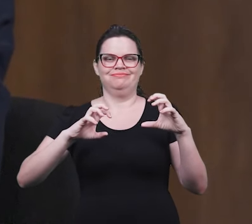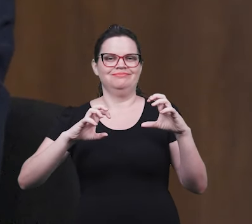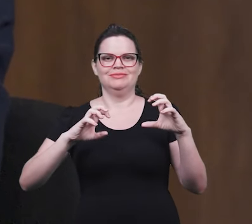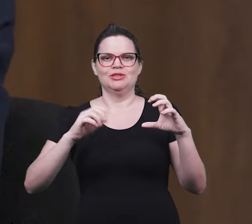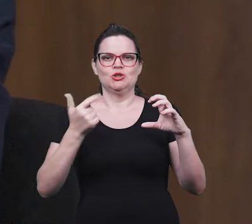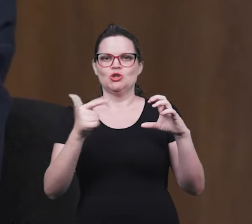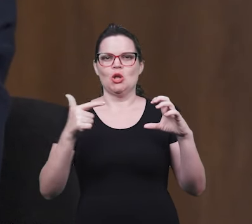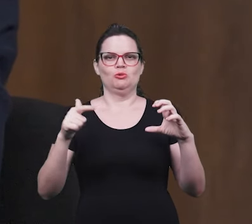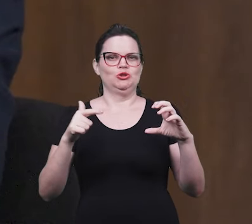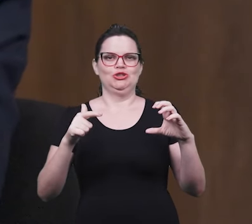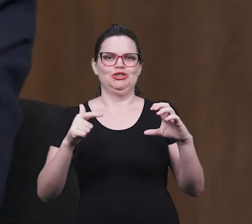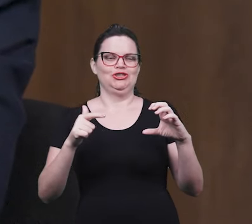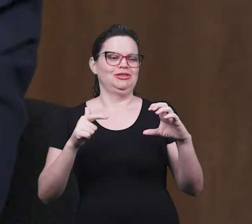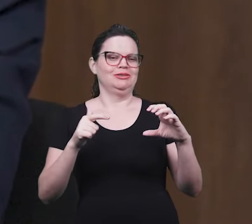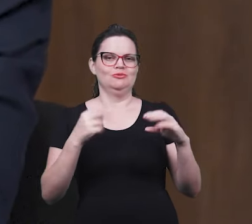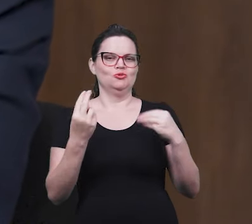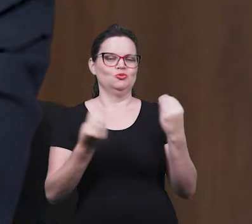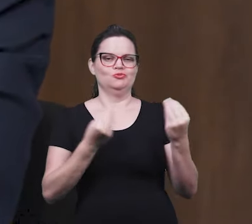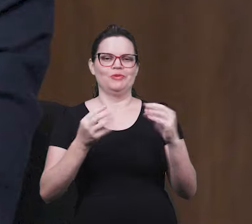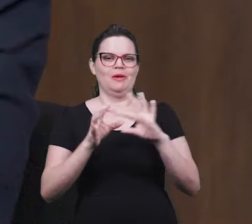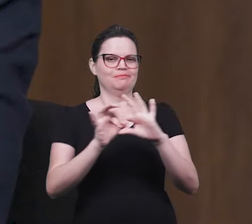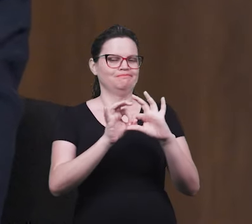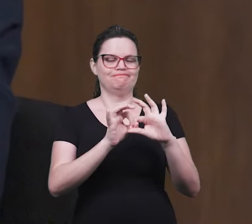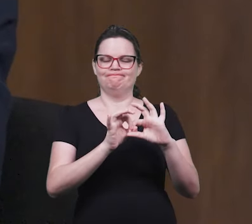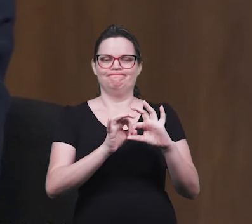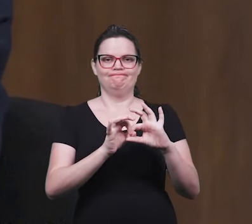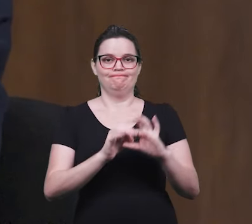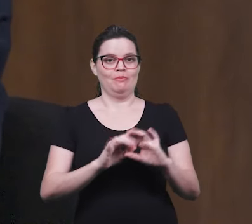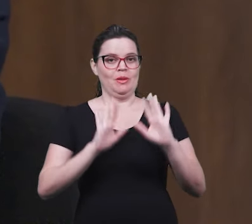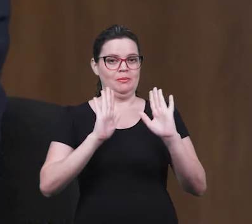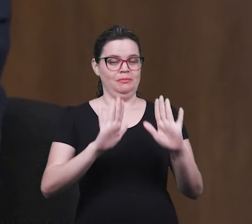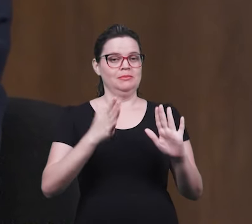Não havia uma coisa. E meu avô,